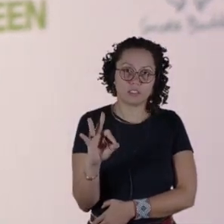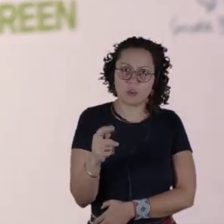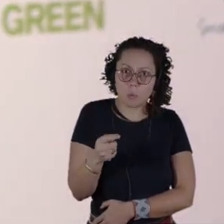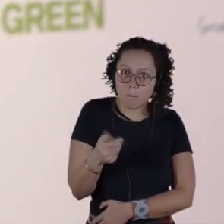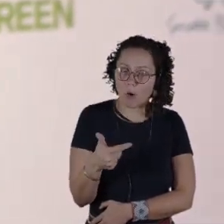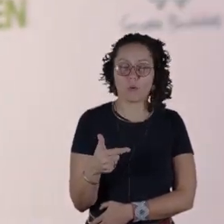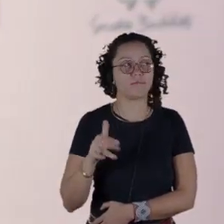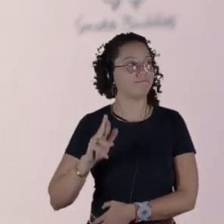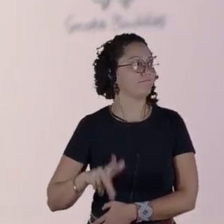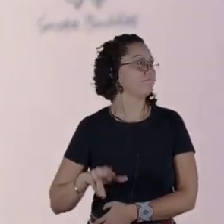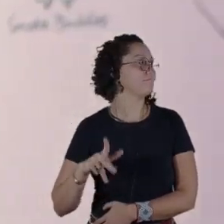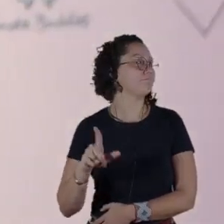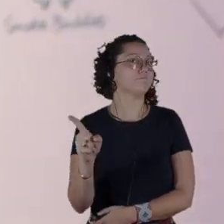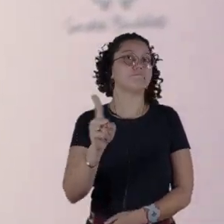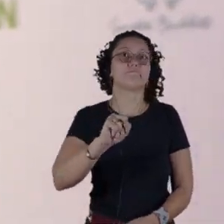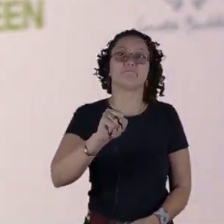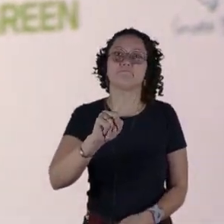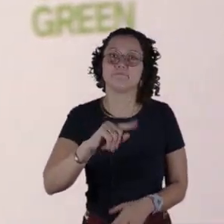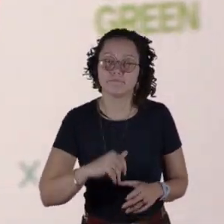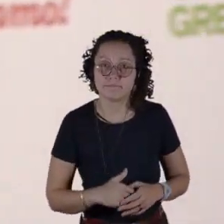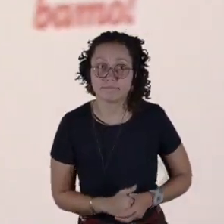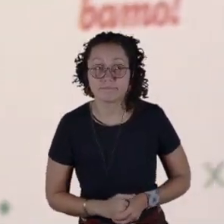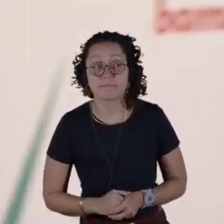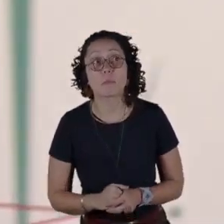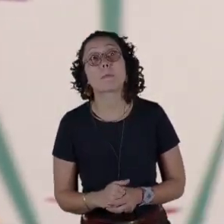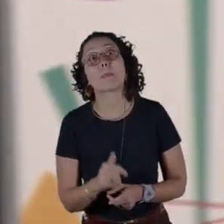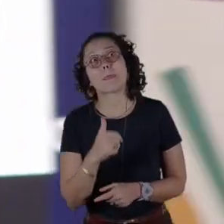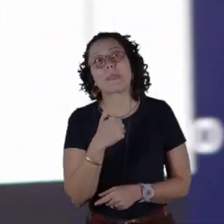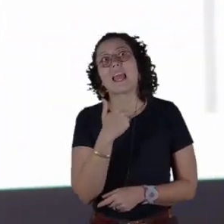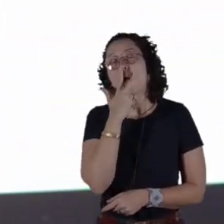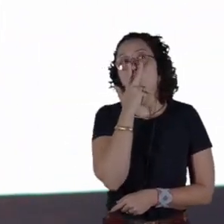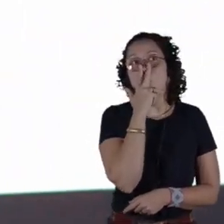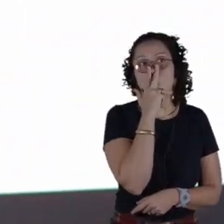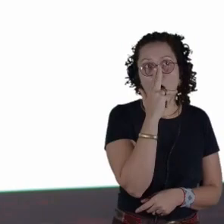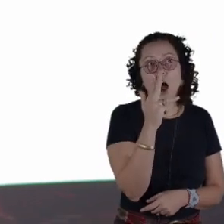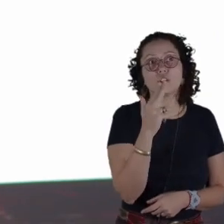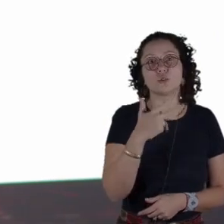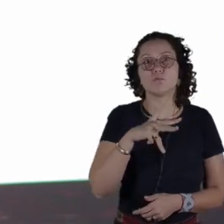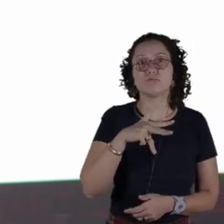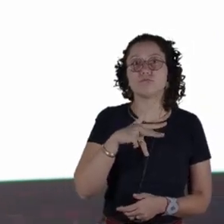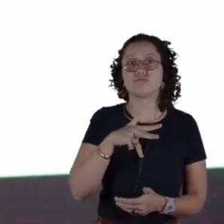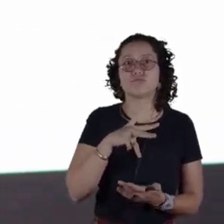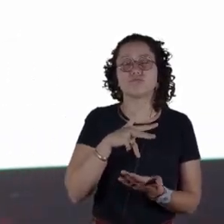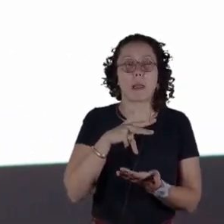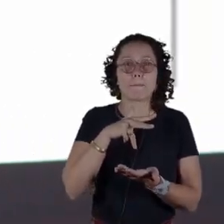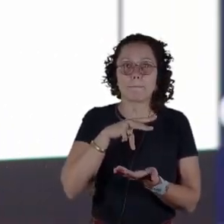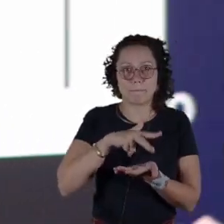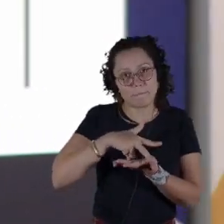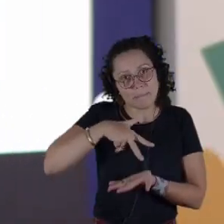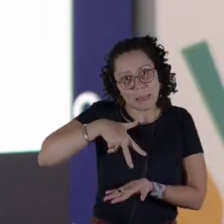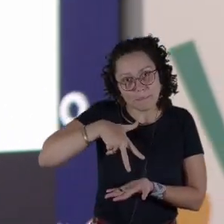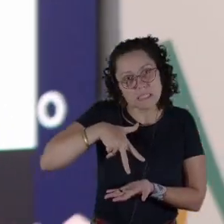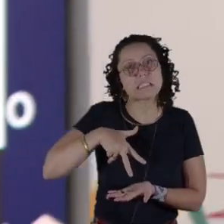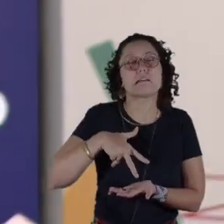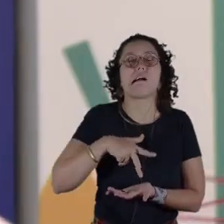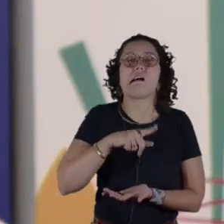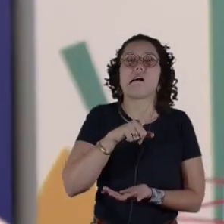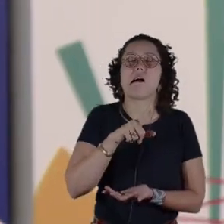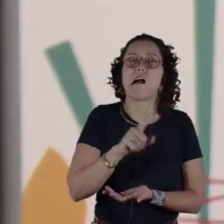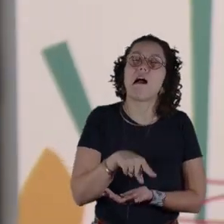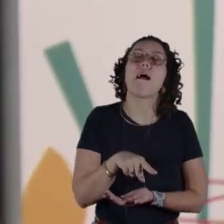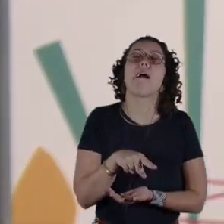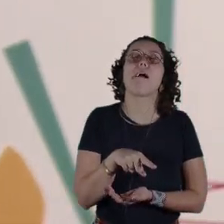Não é pouco. Eu acho que a epilepsia vai ser uma das